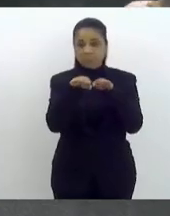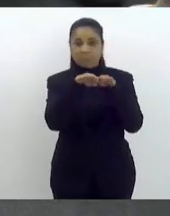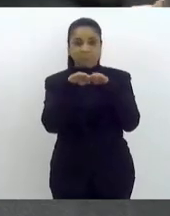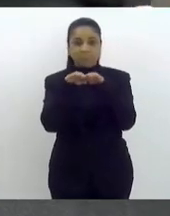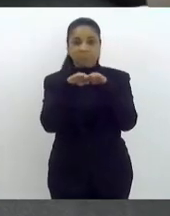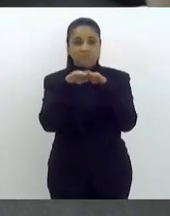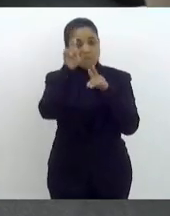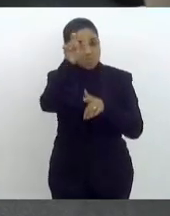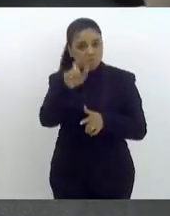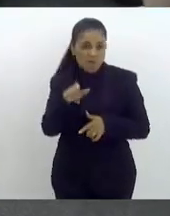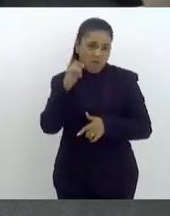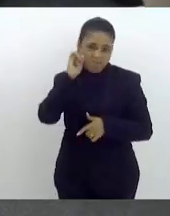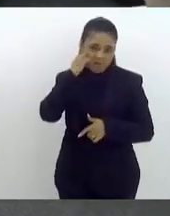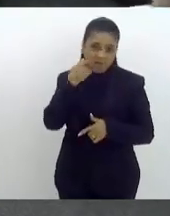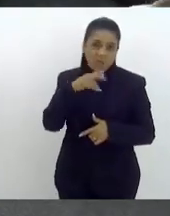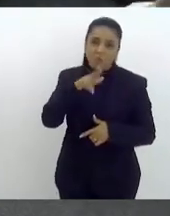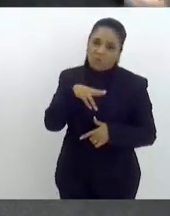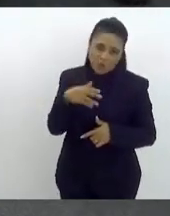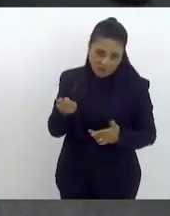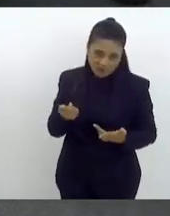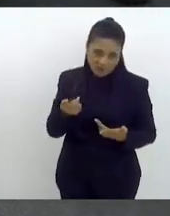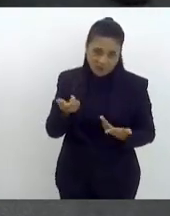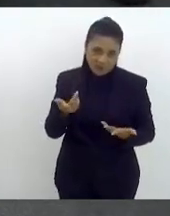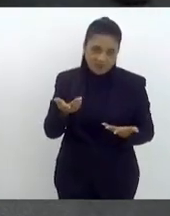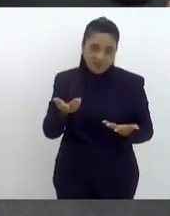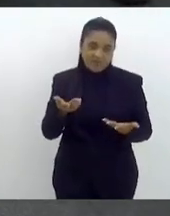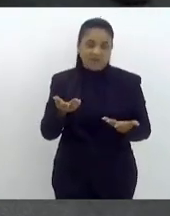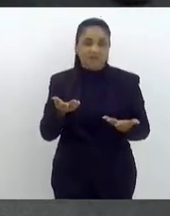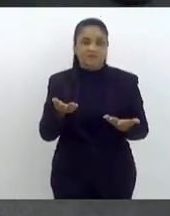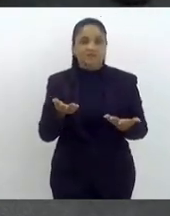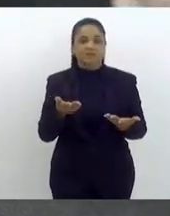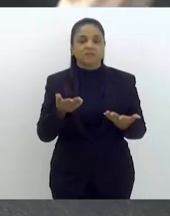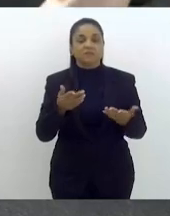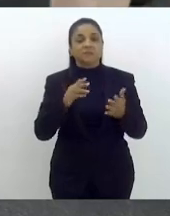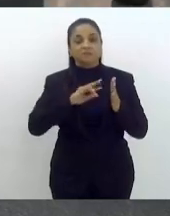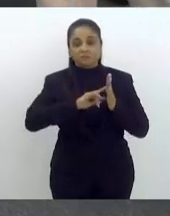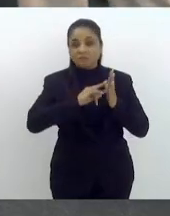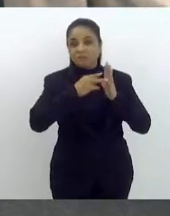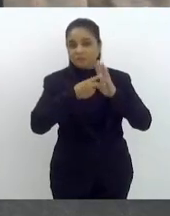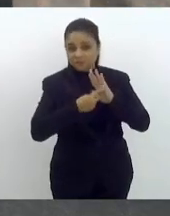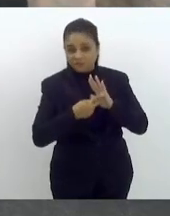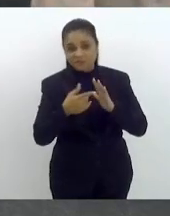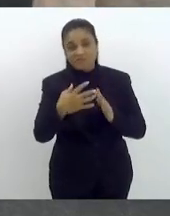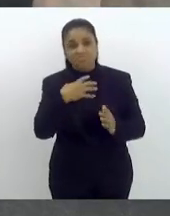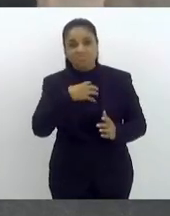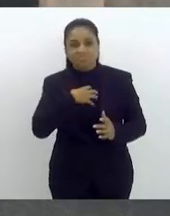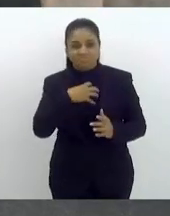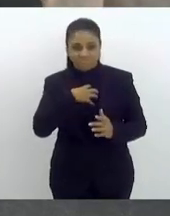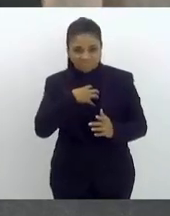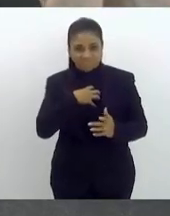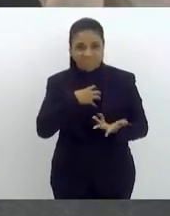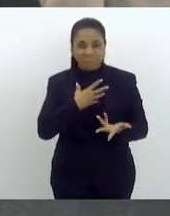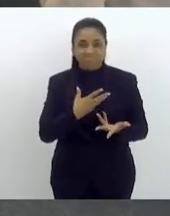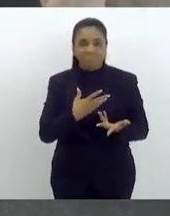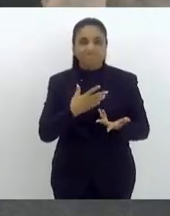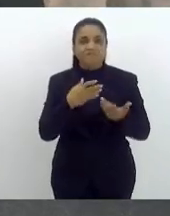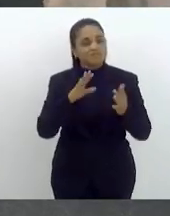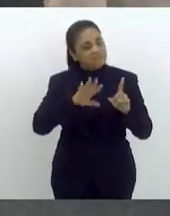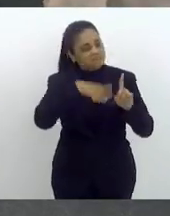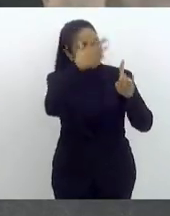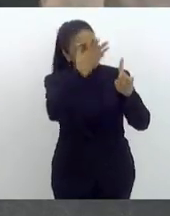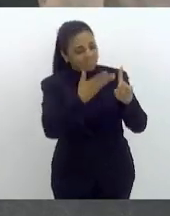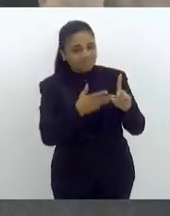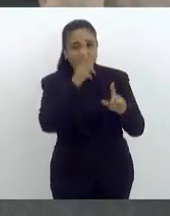preta né e de mulheres negras Então nesse sentido é fundamental Celebrar essas pessoas